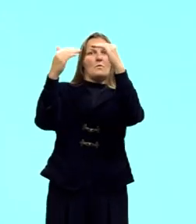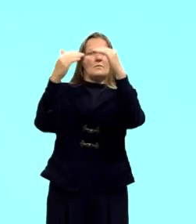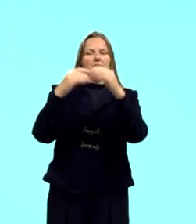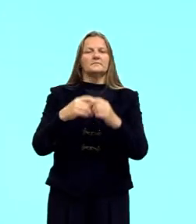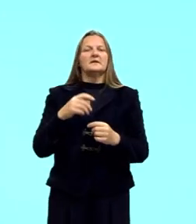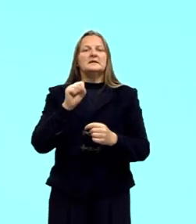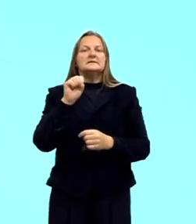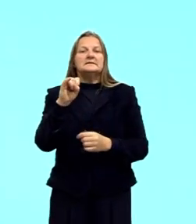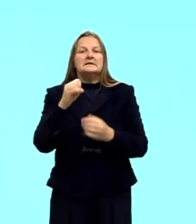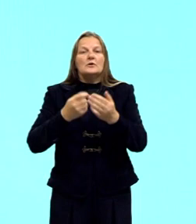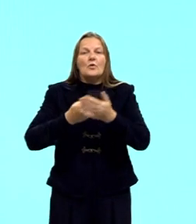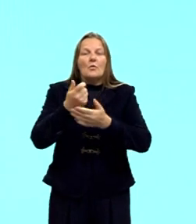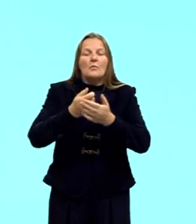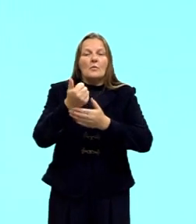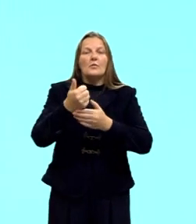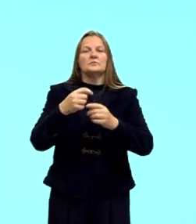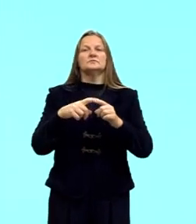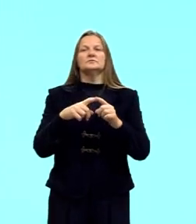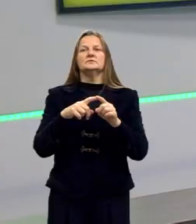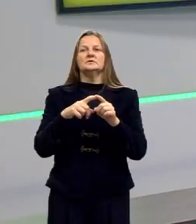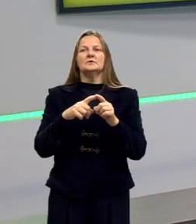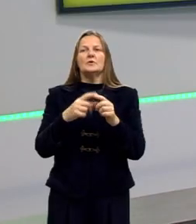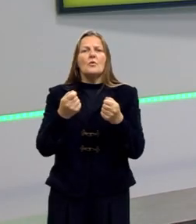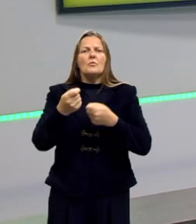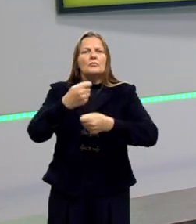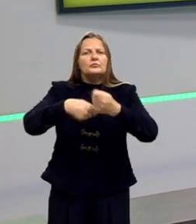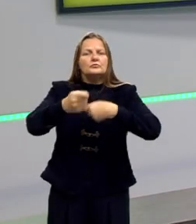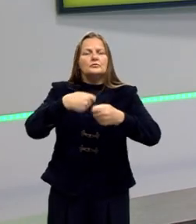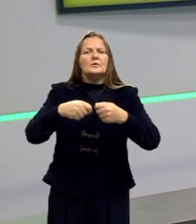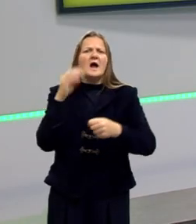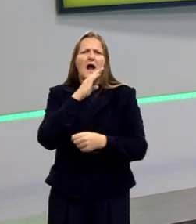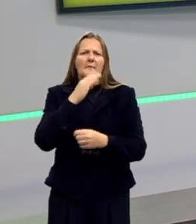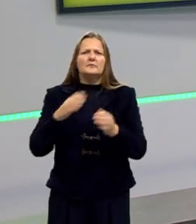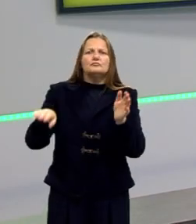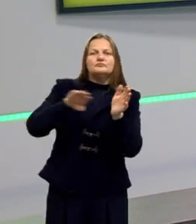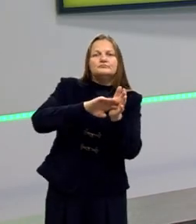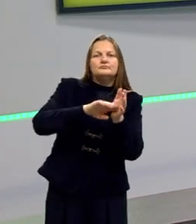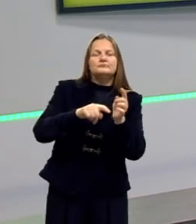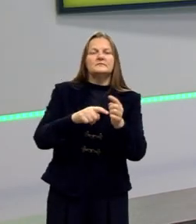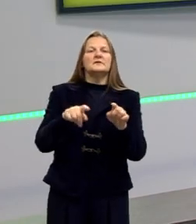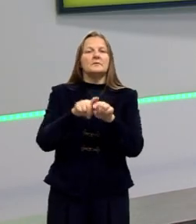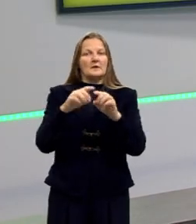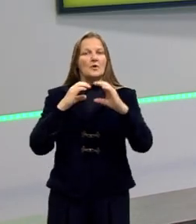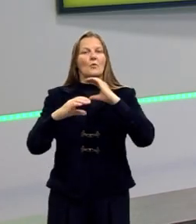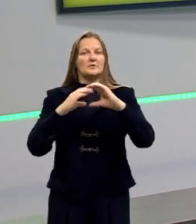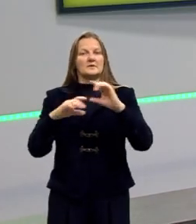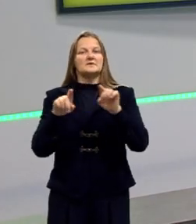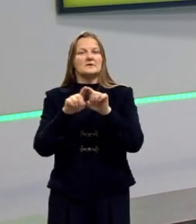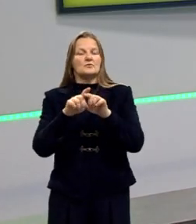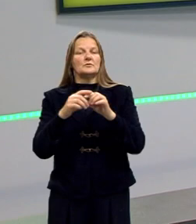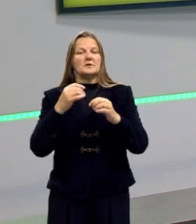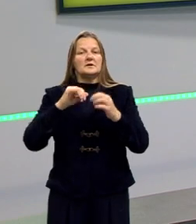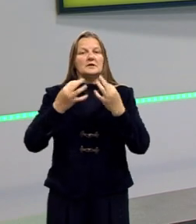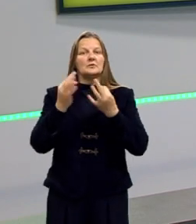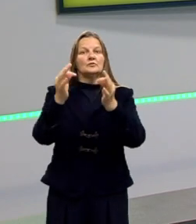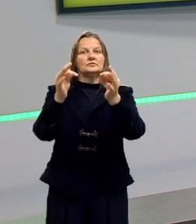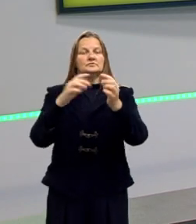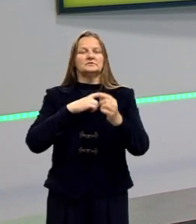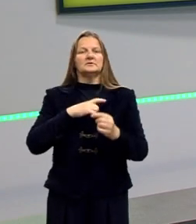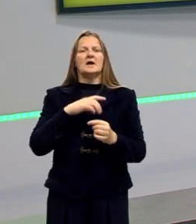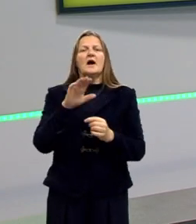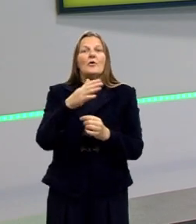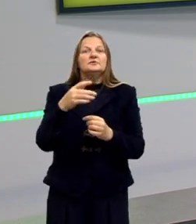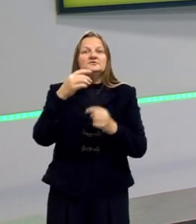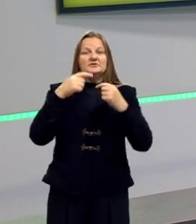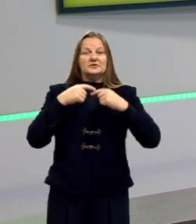comprar alguma coisa né fazer essa transação e ela tem que chegar rápido hoje por exemplo leva pouquíssimos dias é para